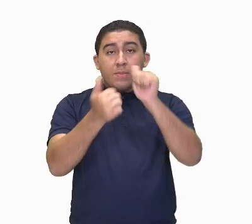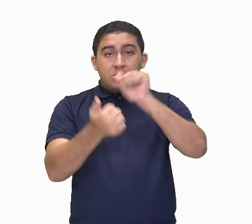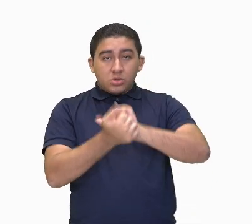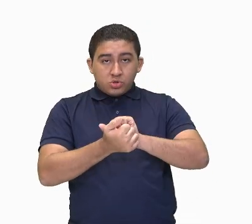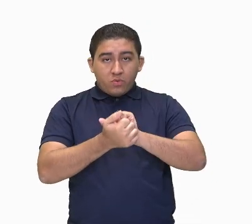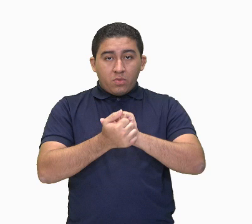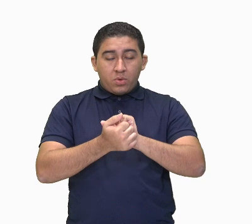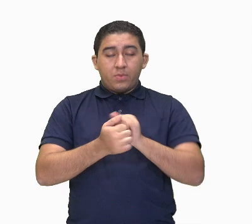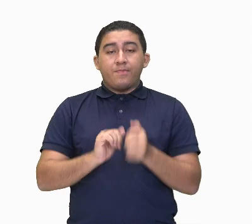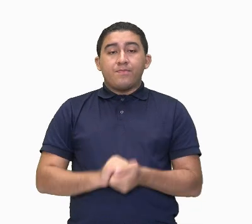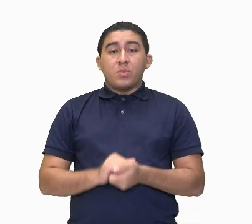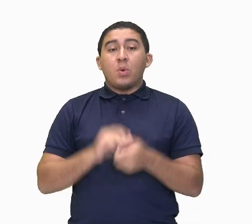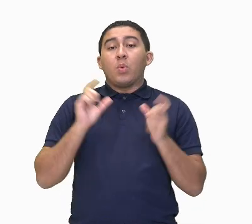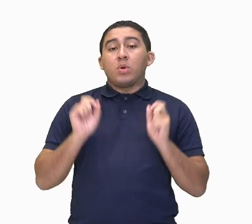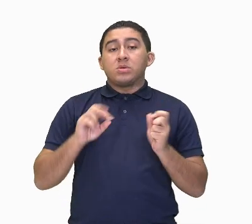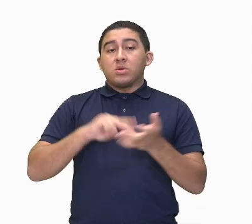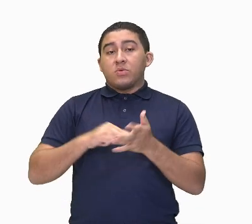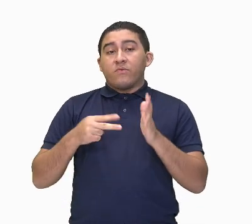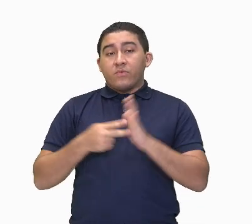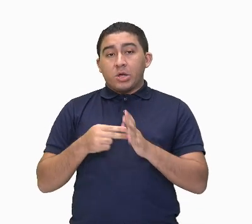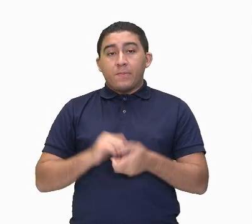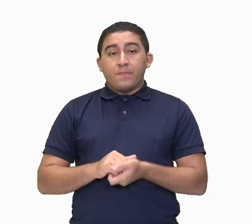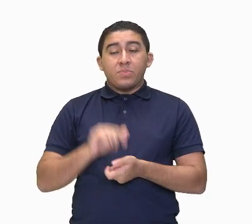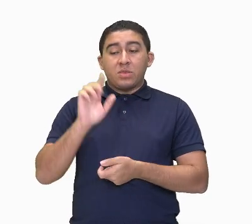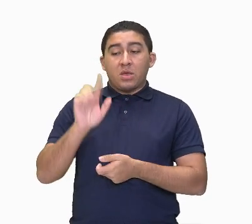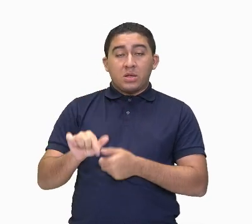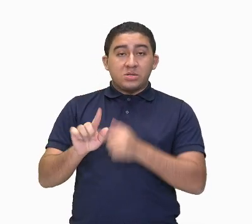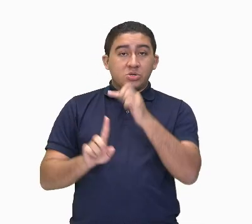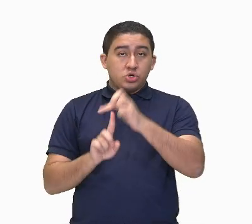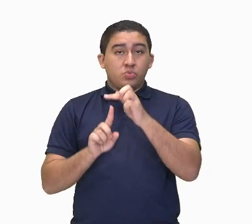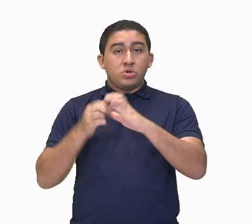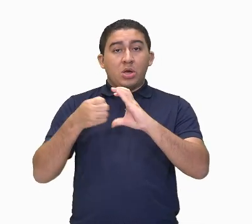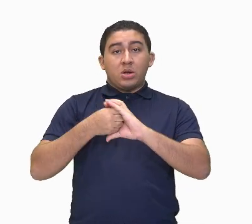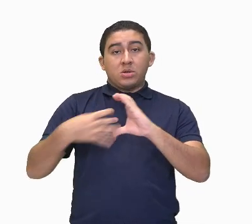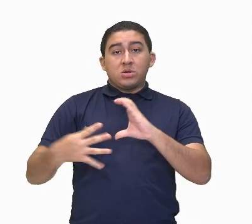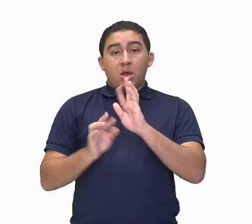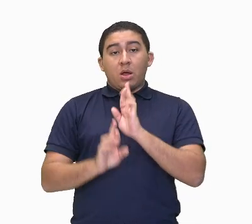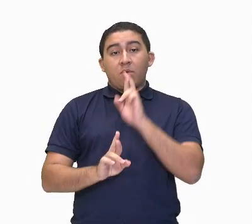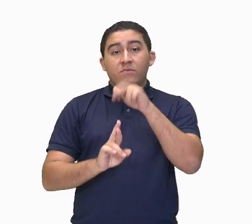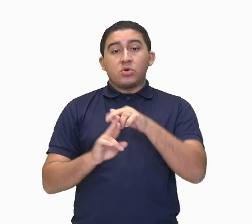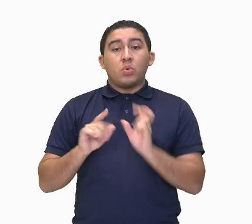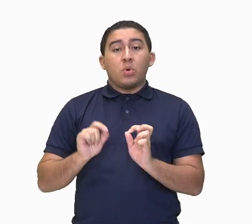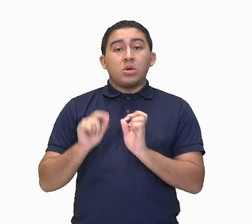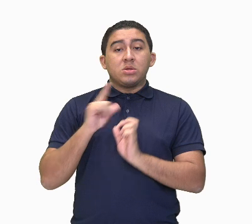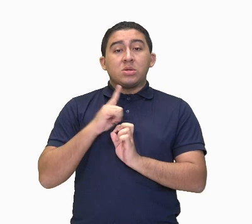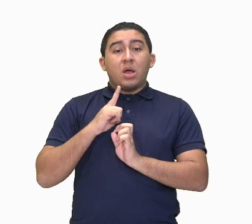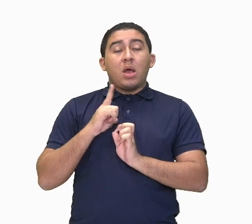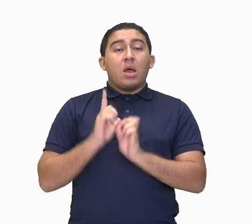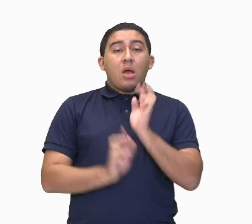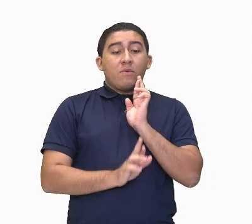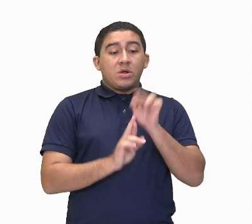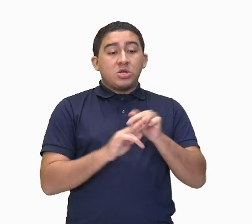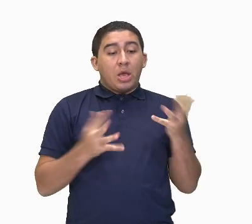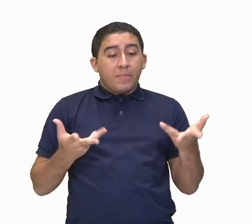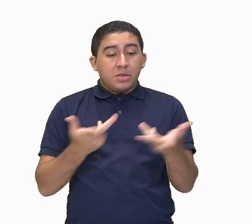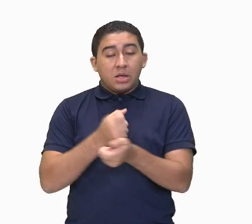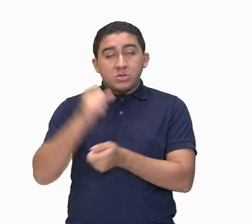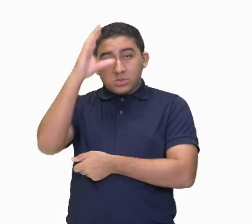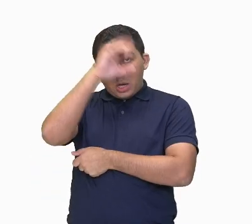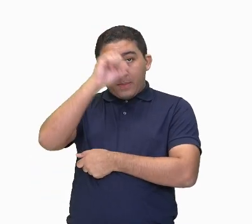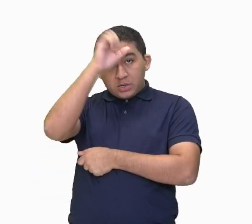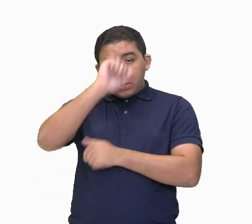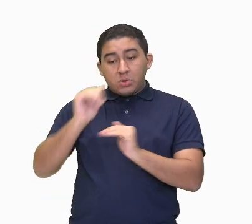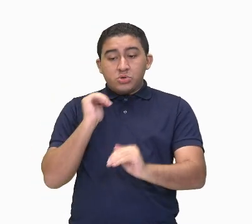vamos observar aí. Essa plasticidade adaptativa ela está relacionada ao aprendizado, ao desenvolvimento e